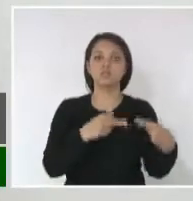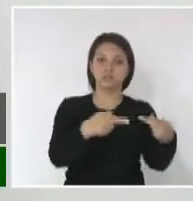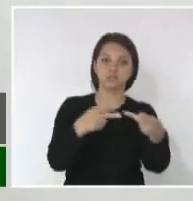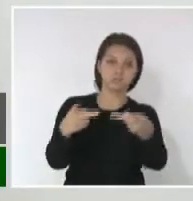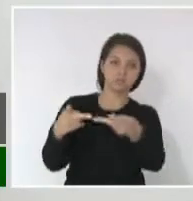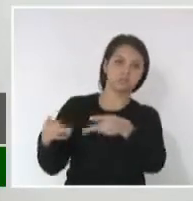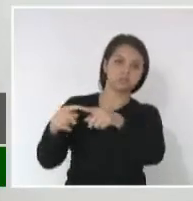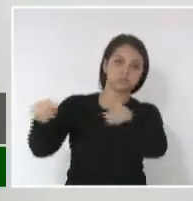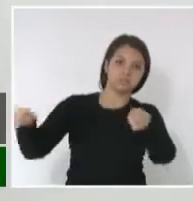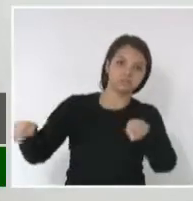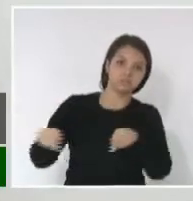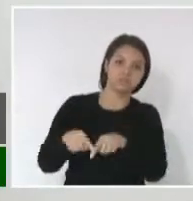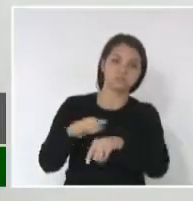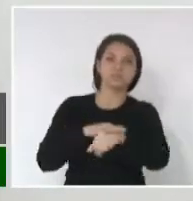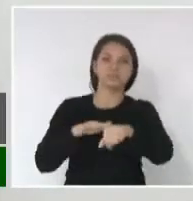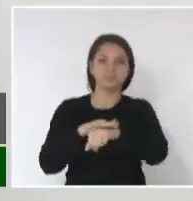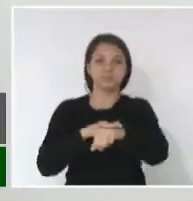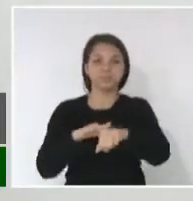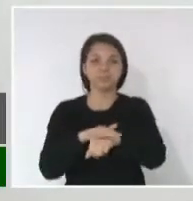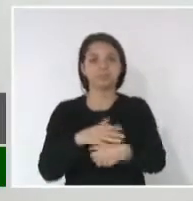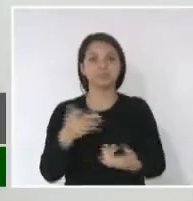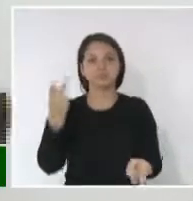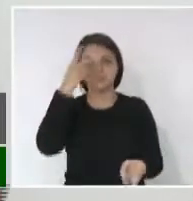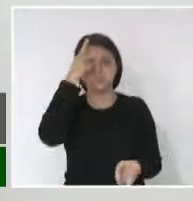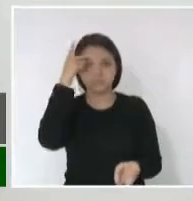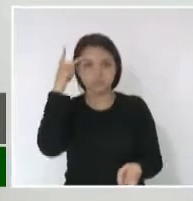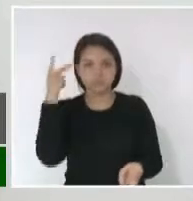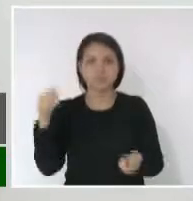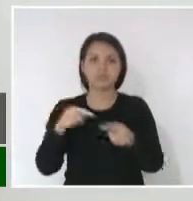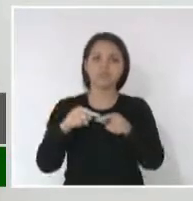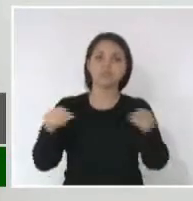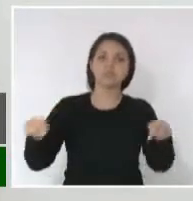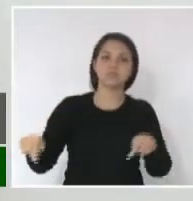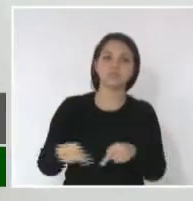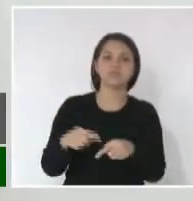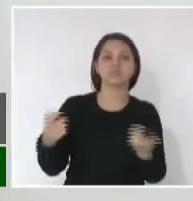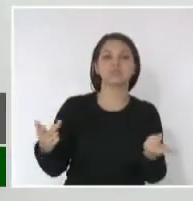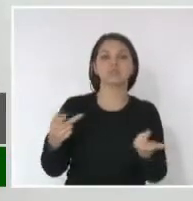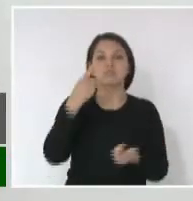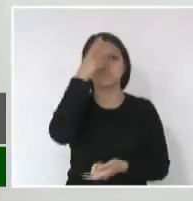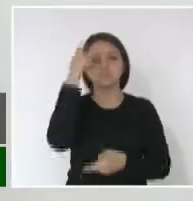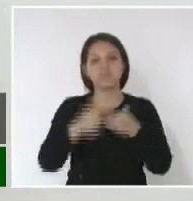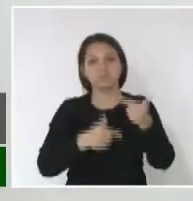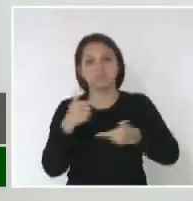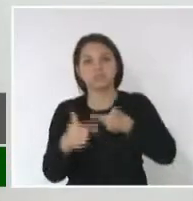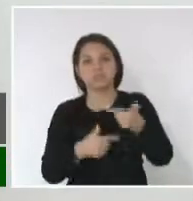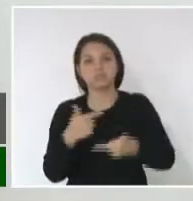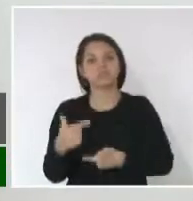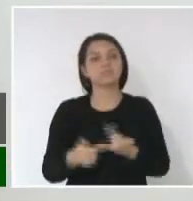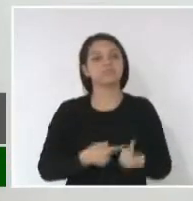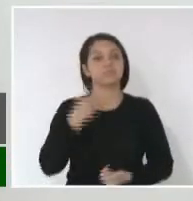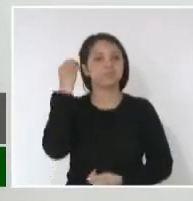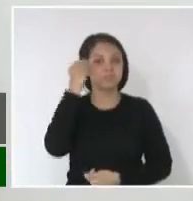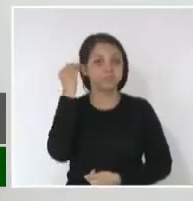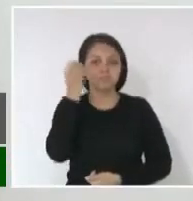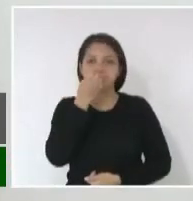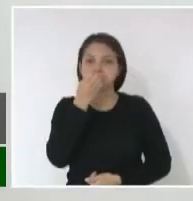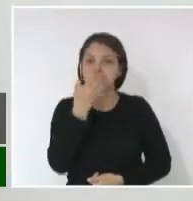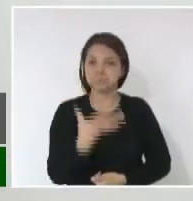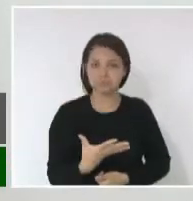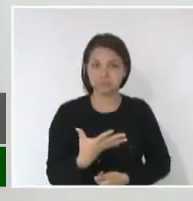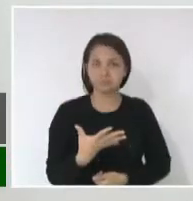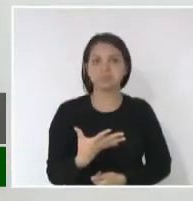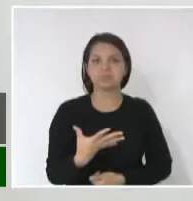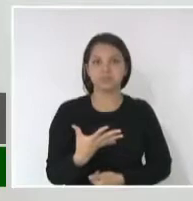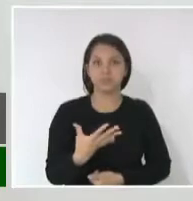com eleitores, com os mesários, com as pessoas envolvidas, e é uma experiência muito agradável. É